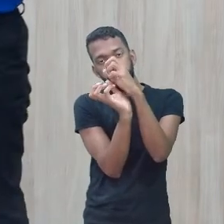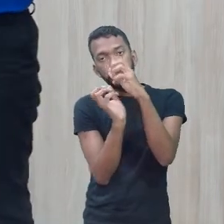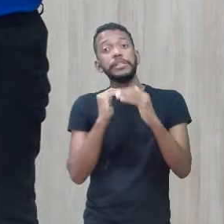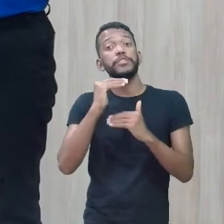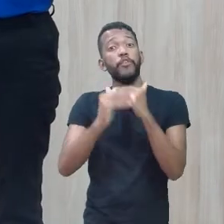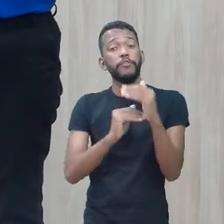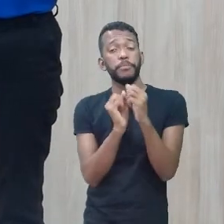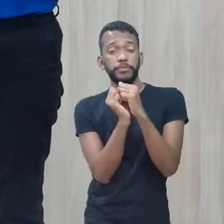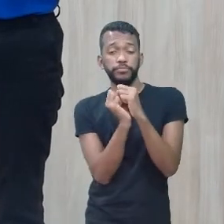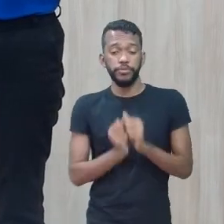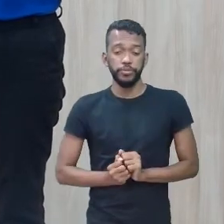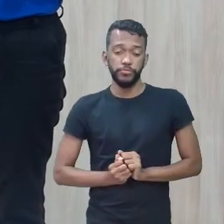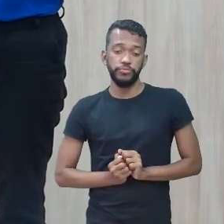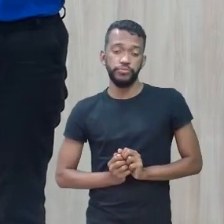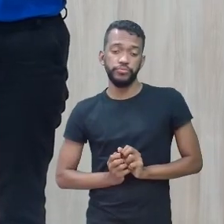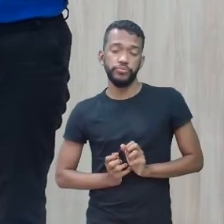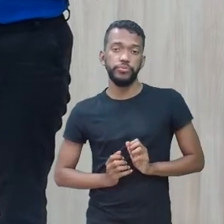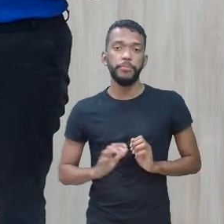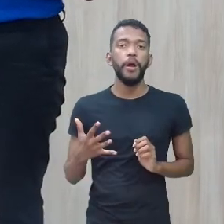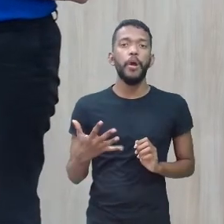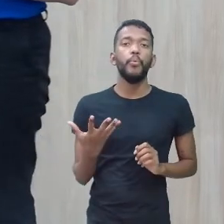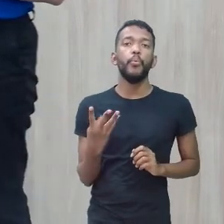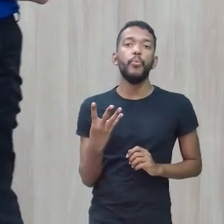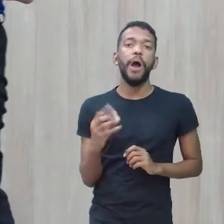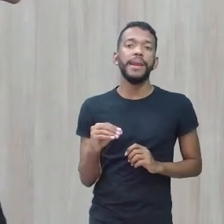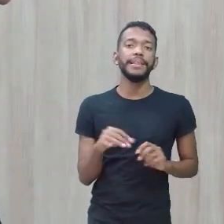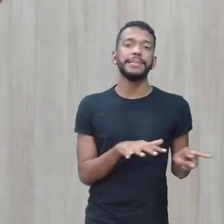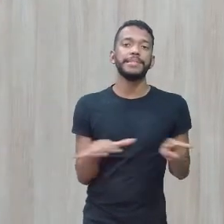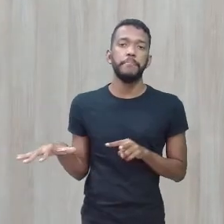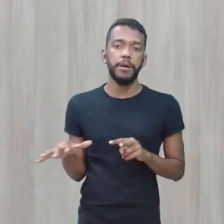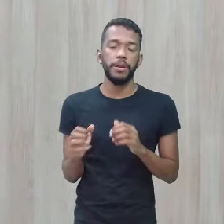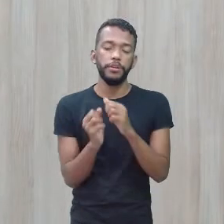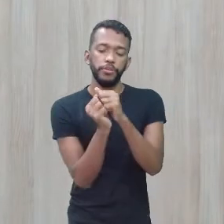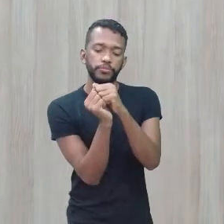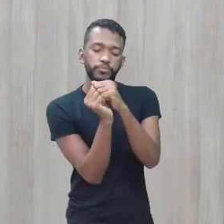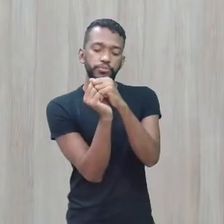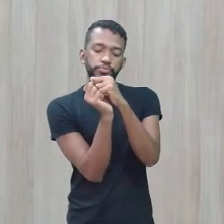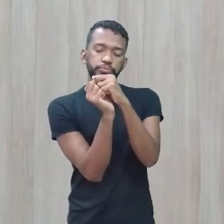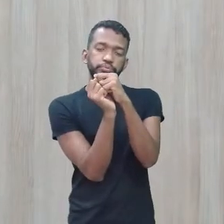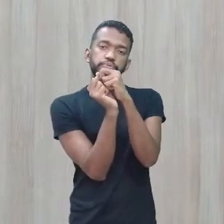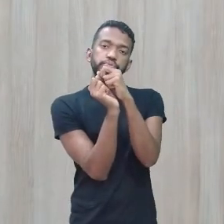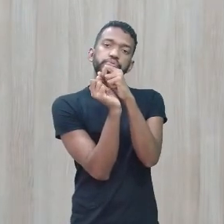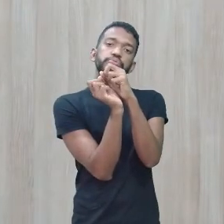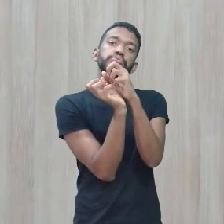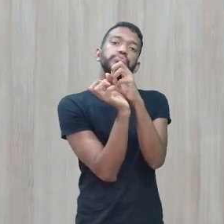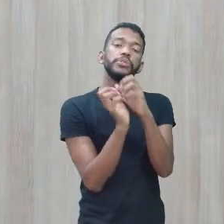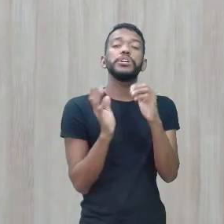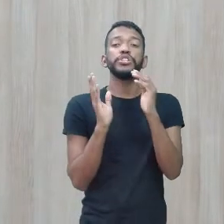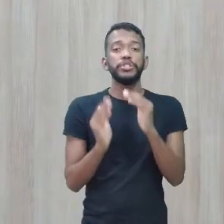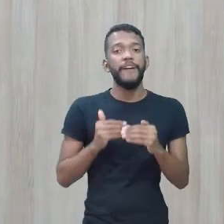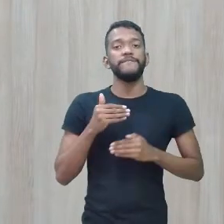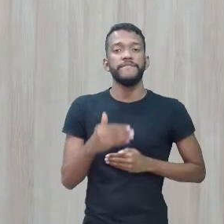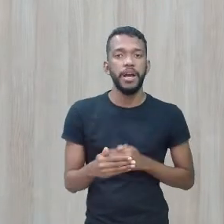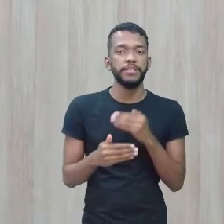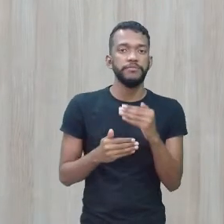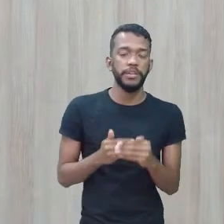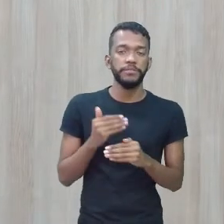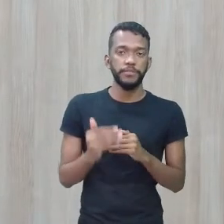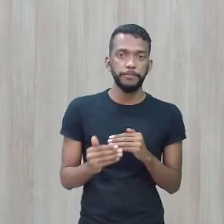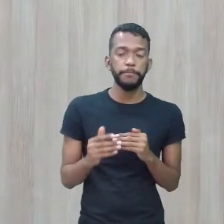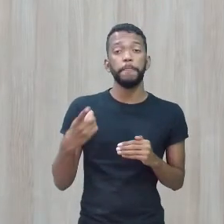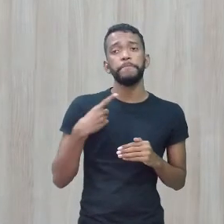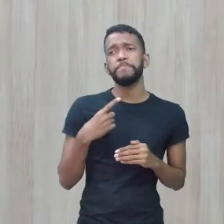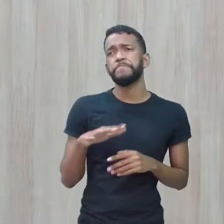que dura cerca de 40 semanas. E aí o embrião vai passando por diversas fases. Depois